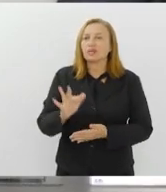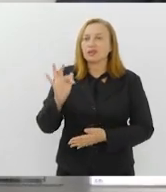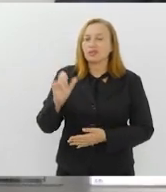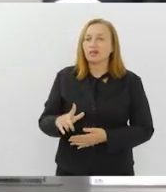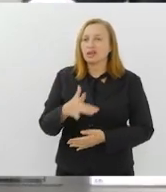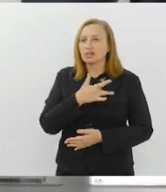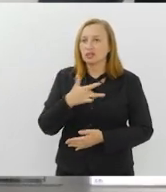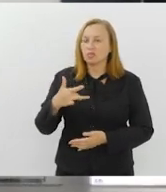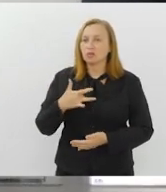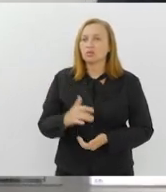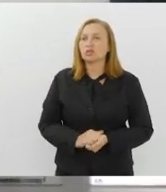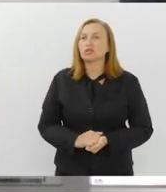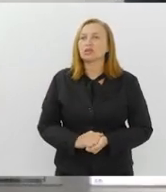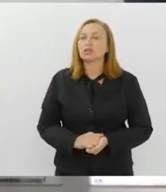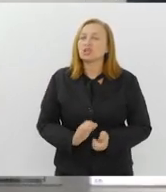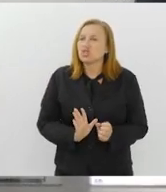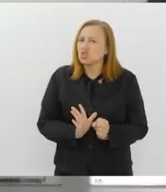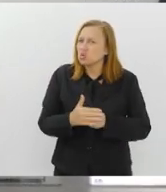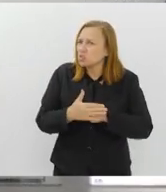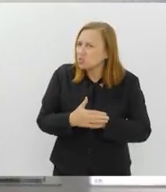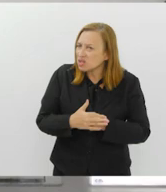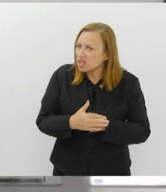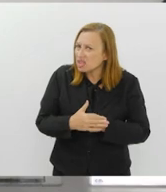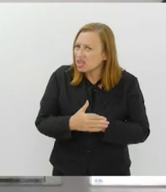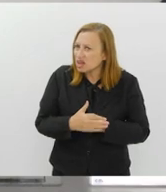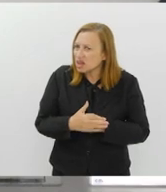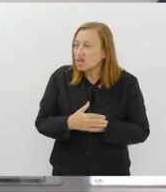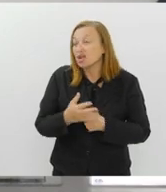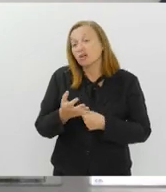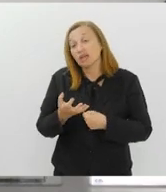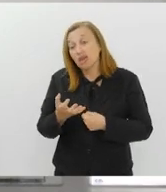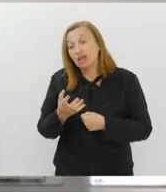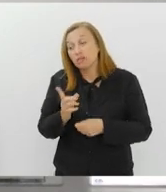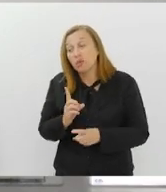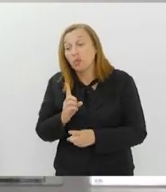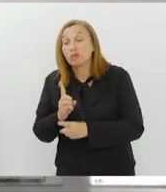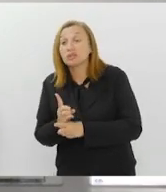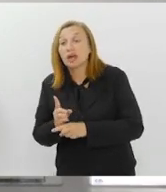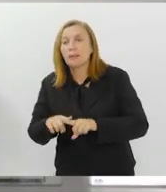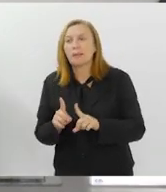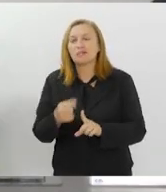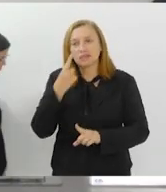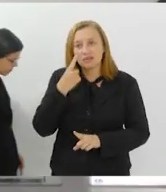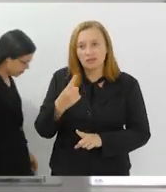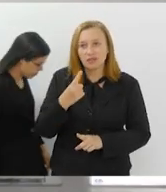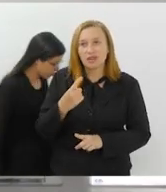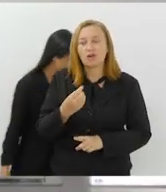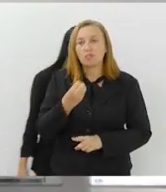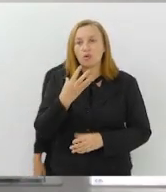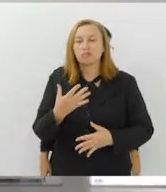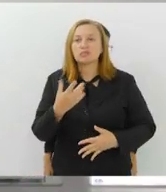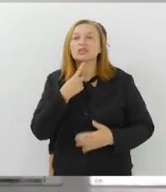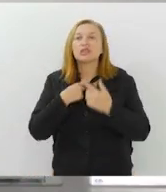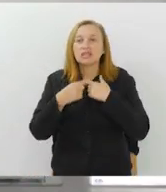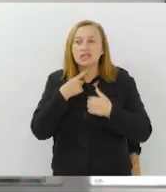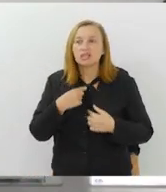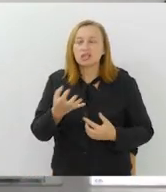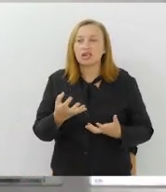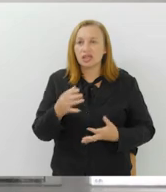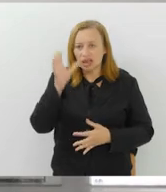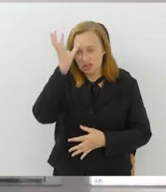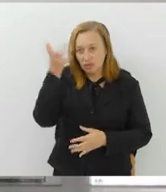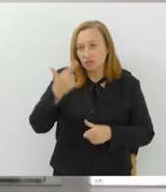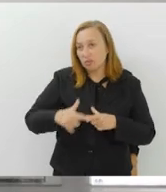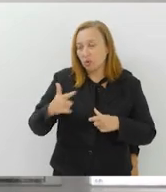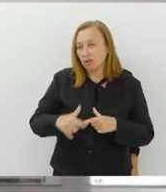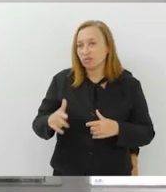Saúde, ela tenta esconder, a gente tenta achar, mas pelo menos você vê uma boa vontade de tentar resolver o problema. Se vai